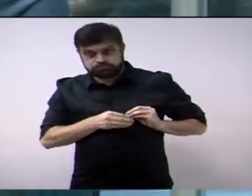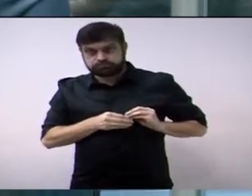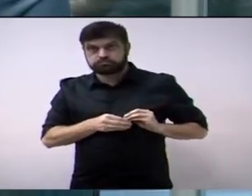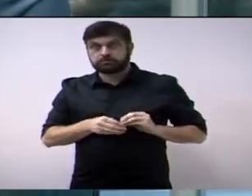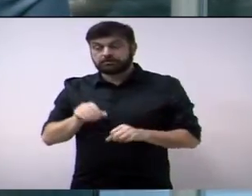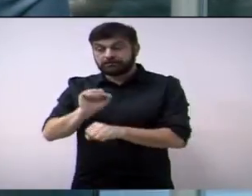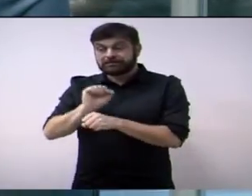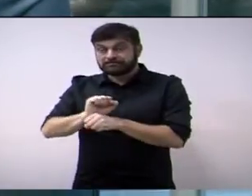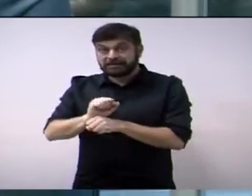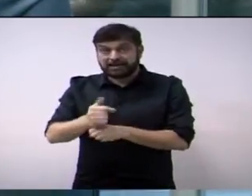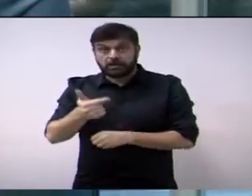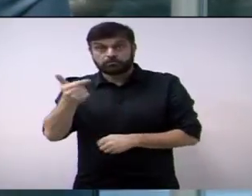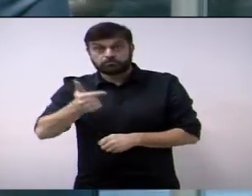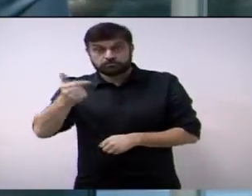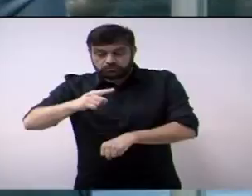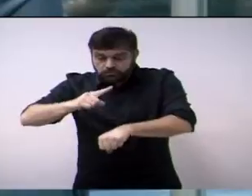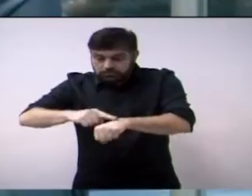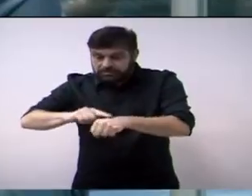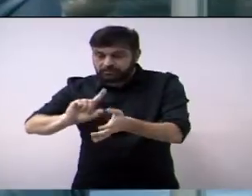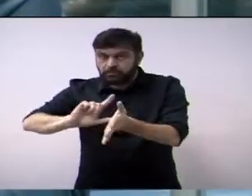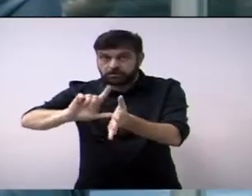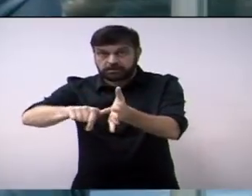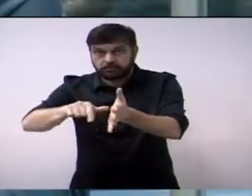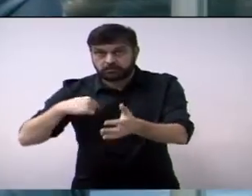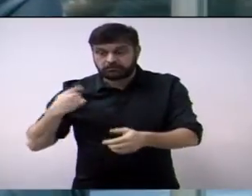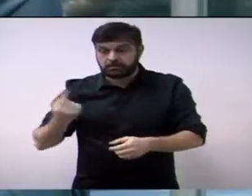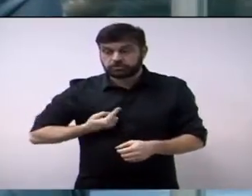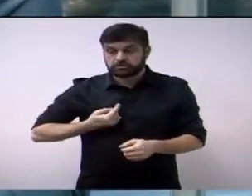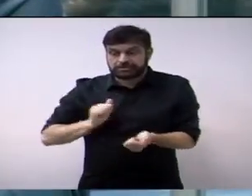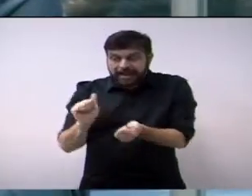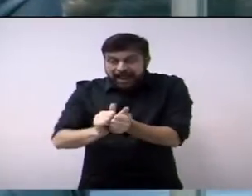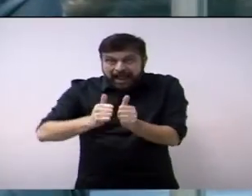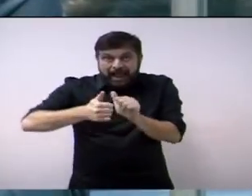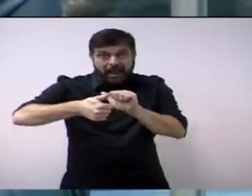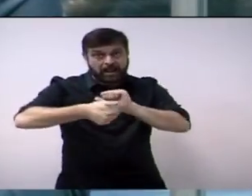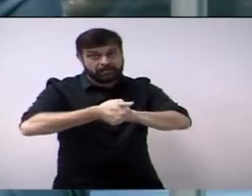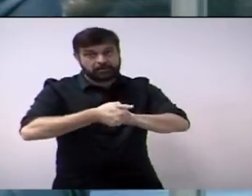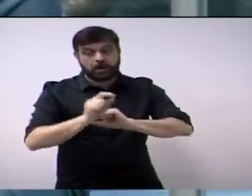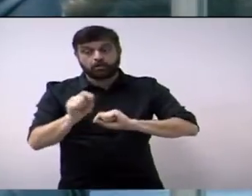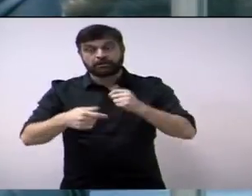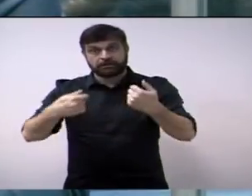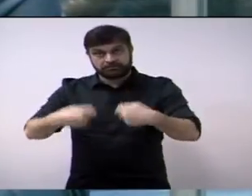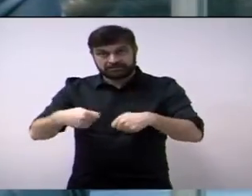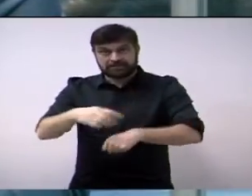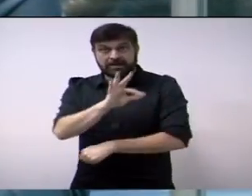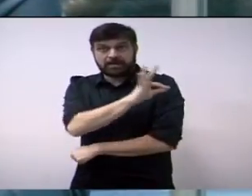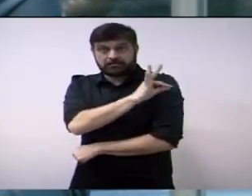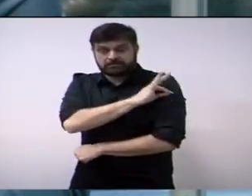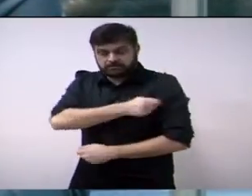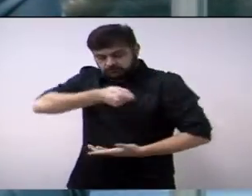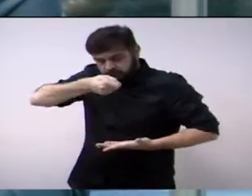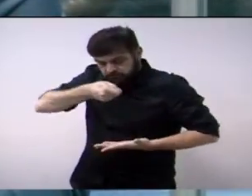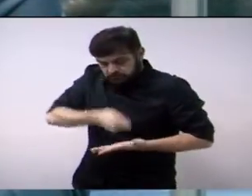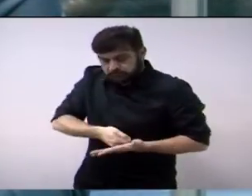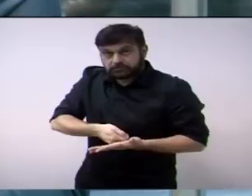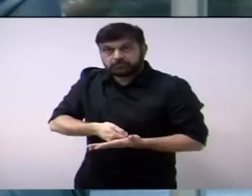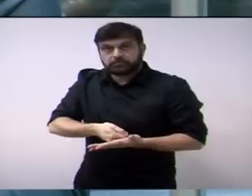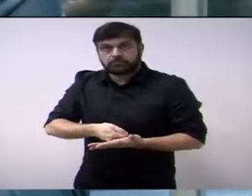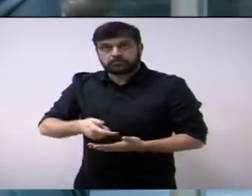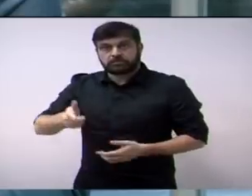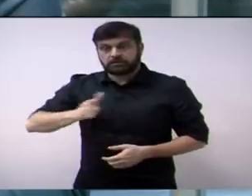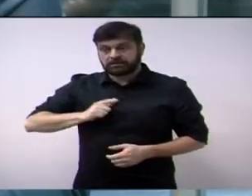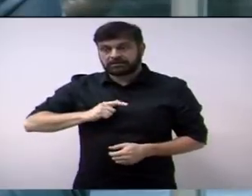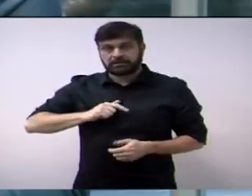reorganização administrativa, inclusive para que possa haver as adequações necessárias. A prefeitura afirma ainda que